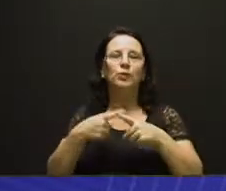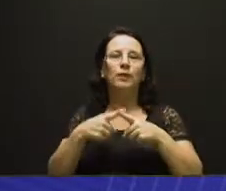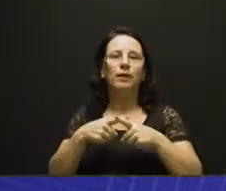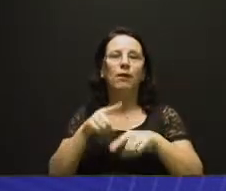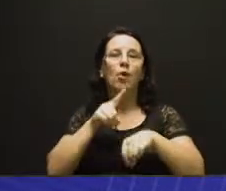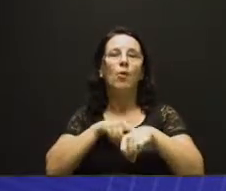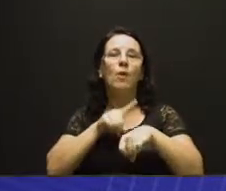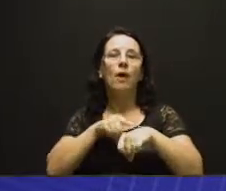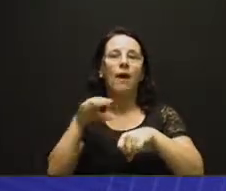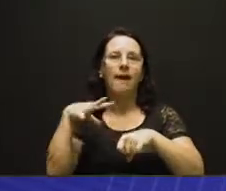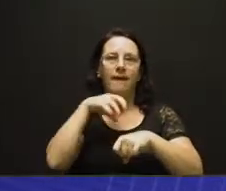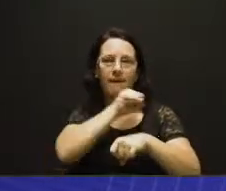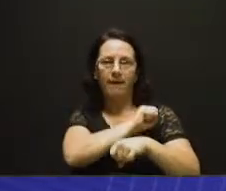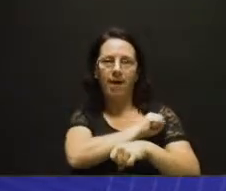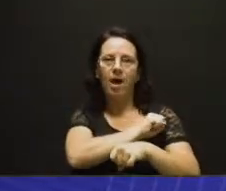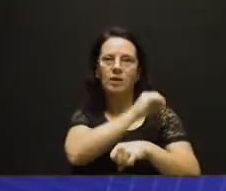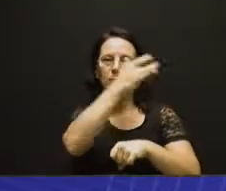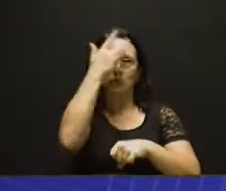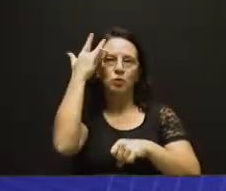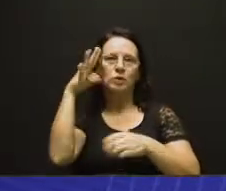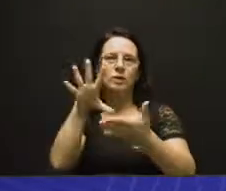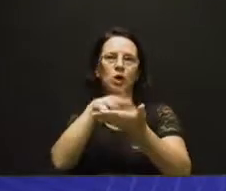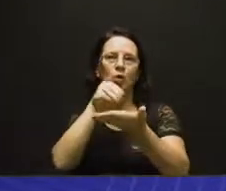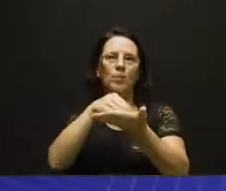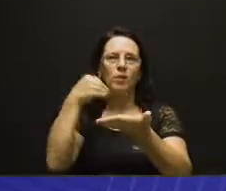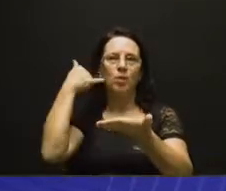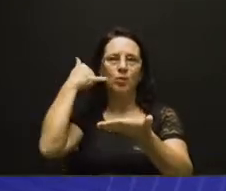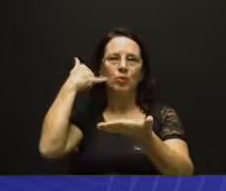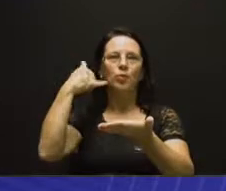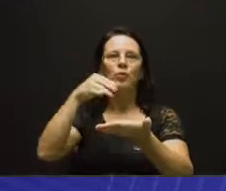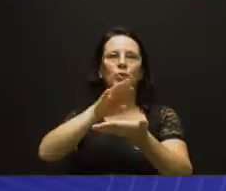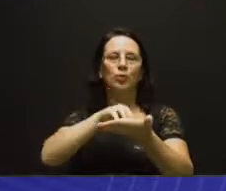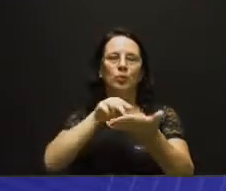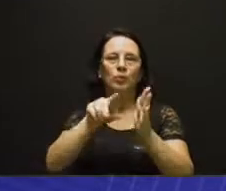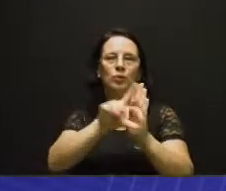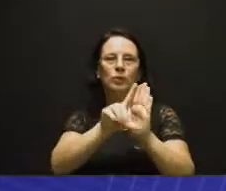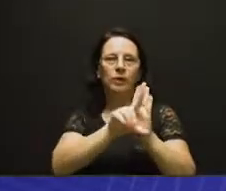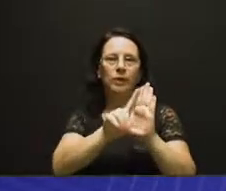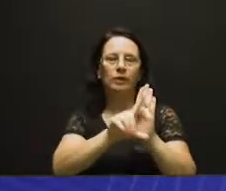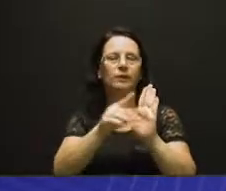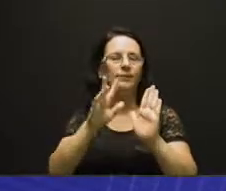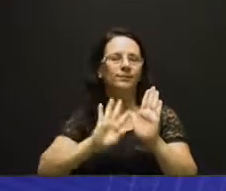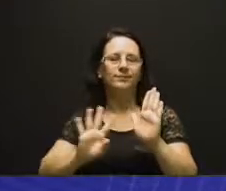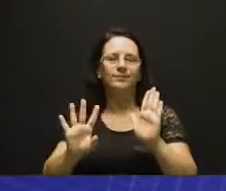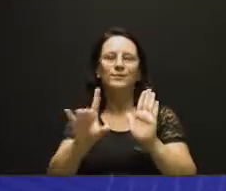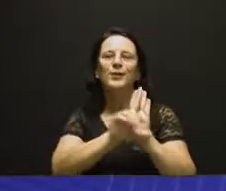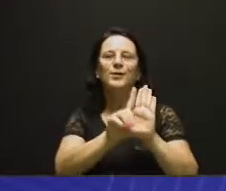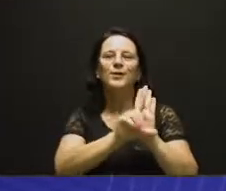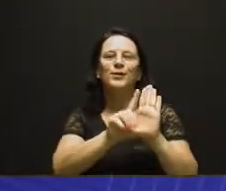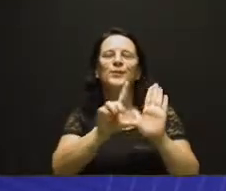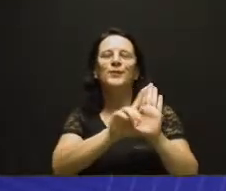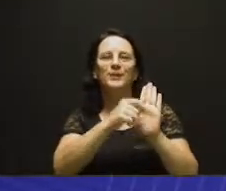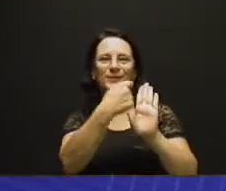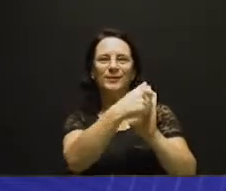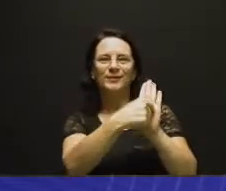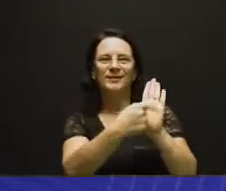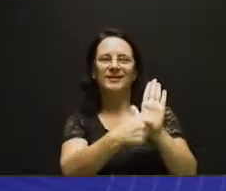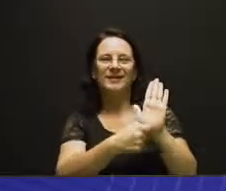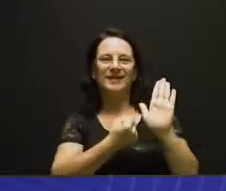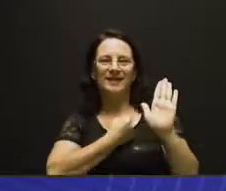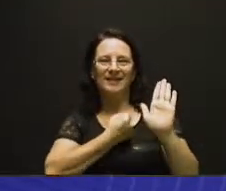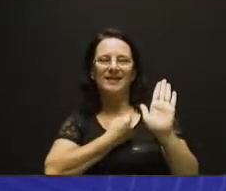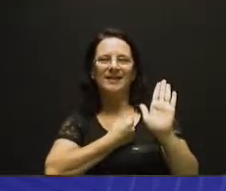é curto tá pra quem quiser copiar o o número da lei mas é só deixando muito claro que ela é